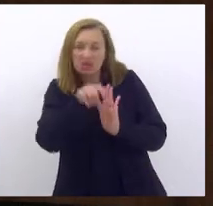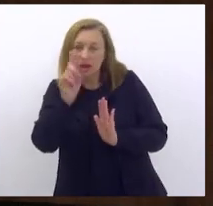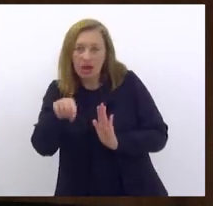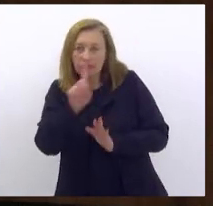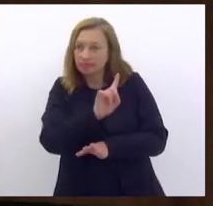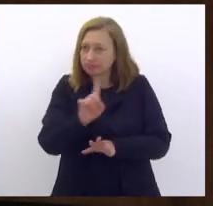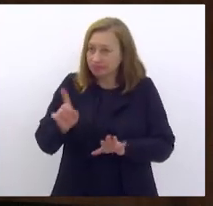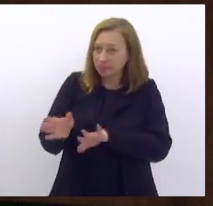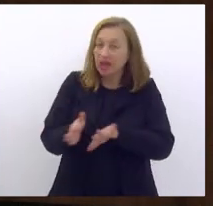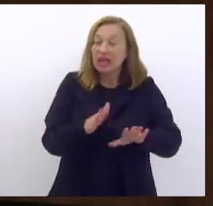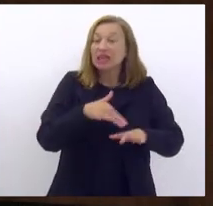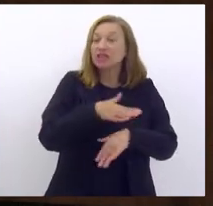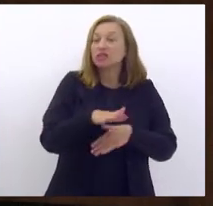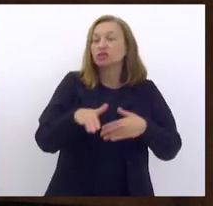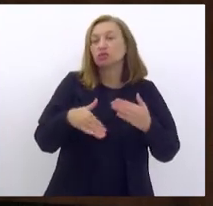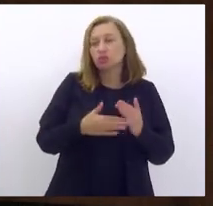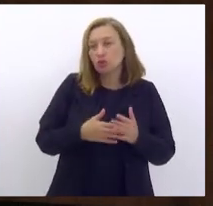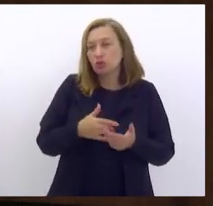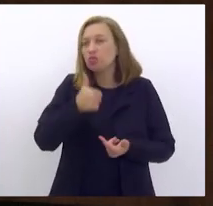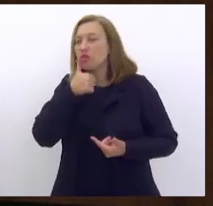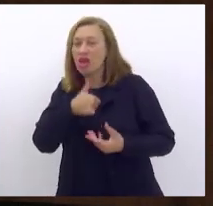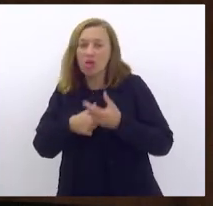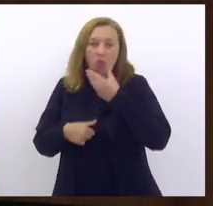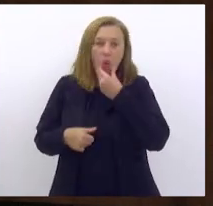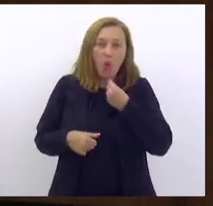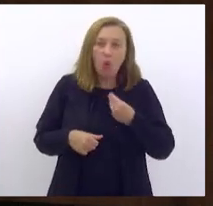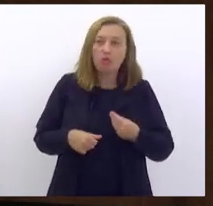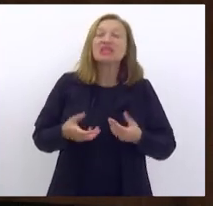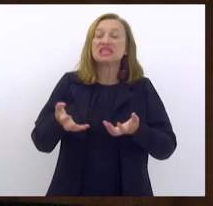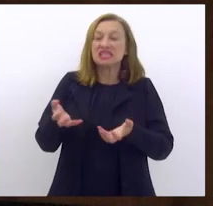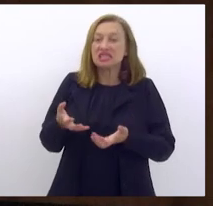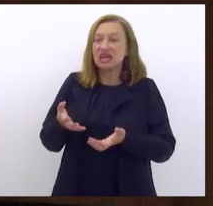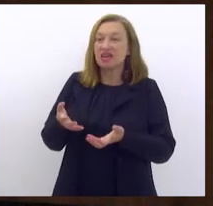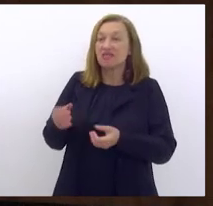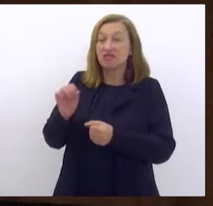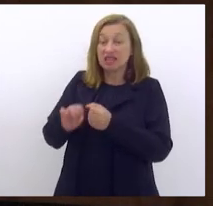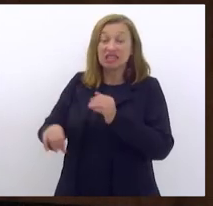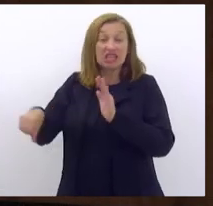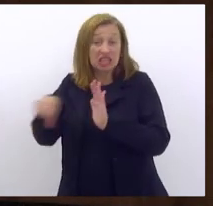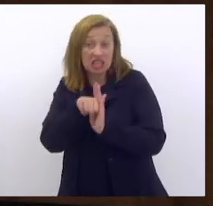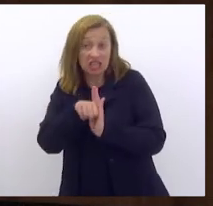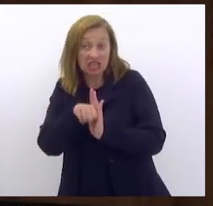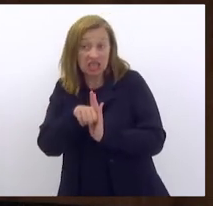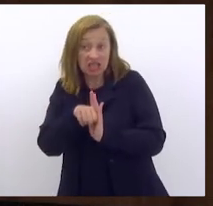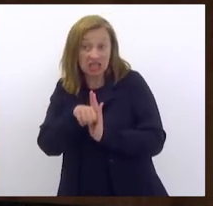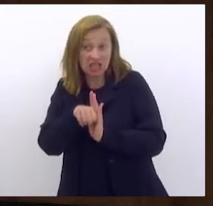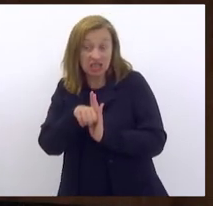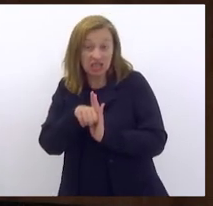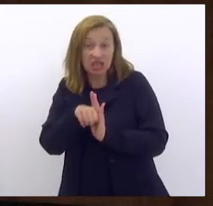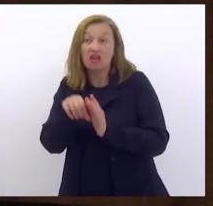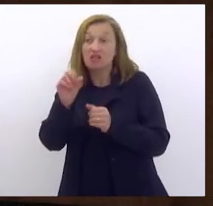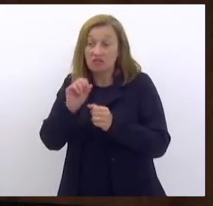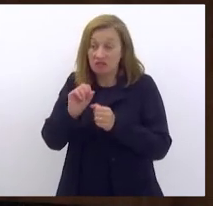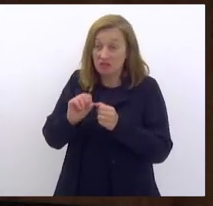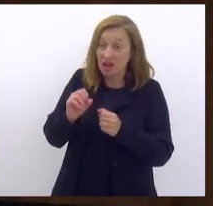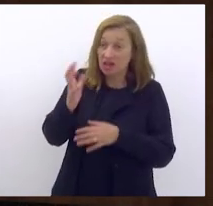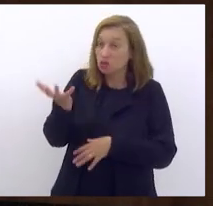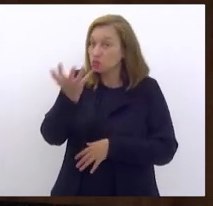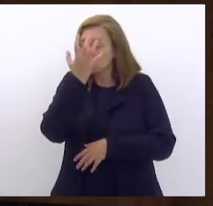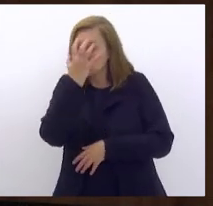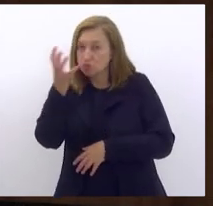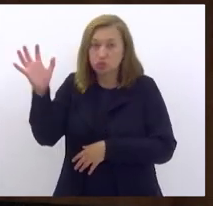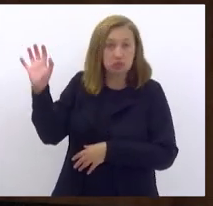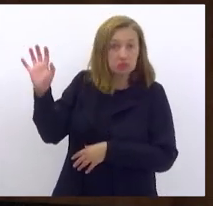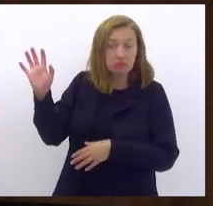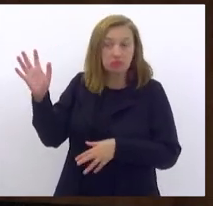E aqueles e aquelas que querem cometer crimes o fazem com e sem máscara durante,